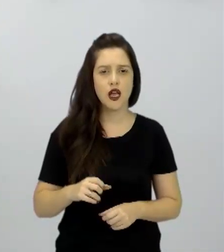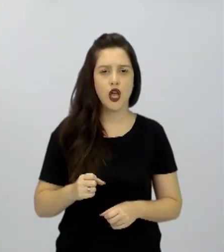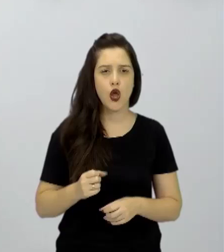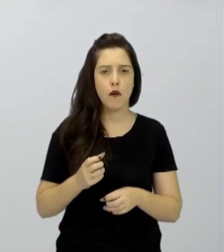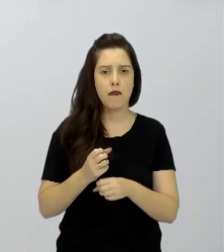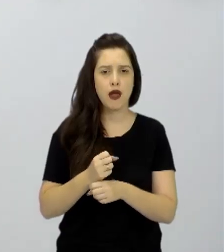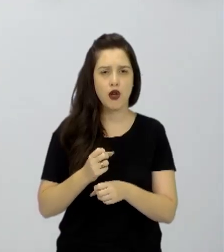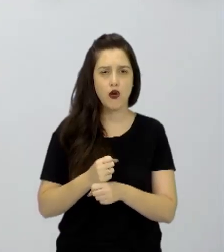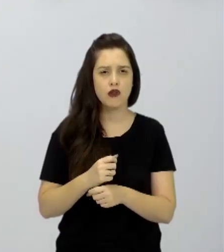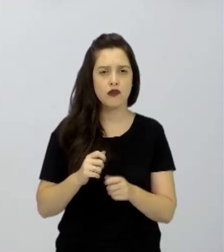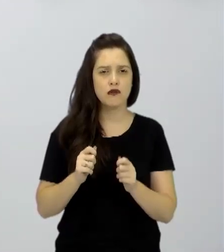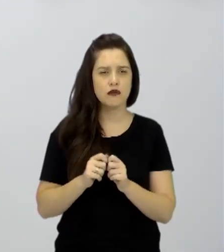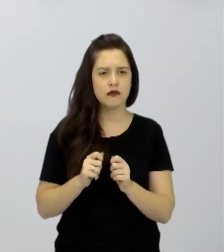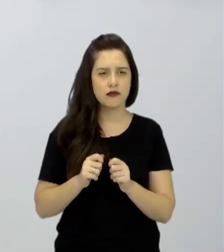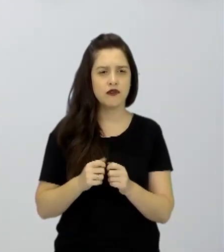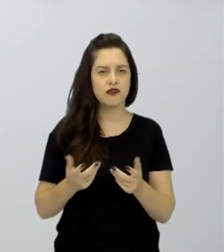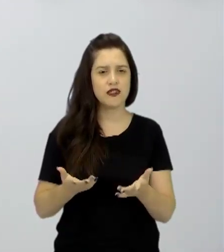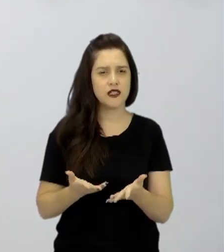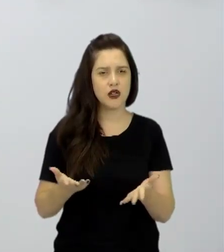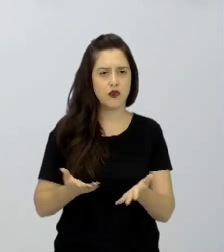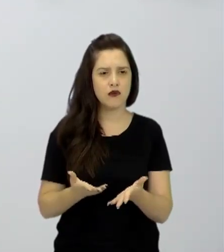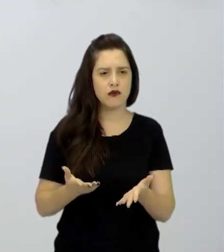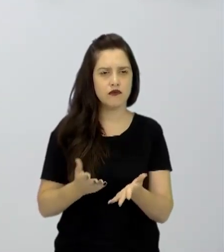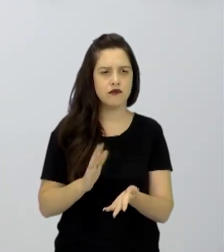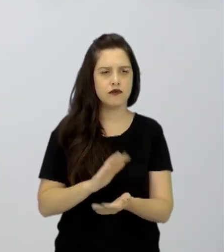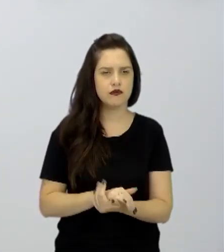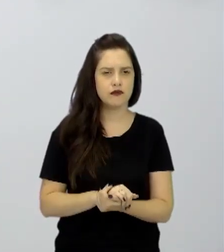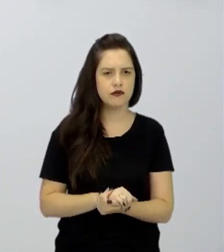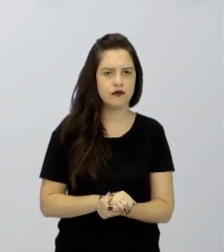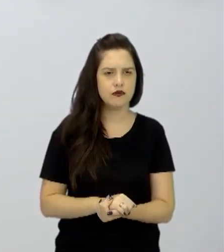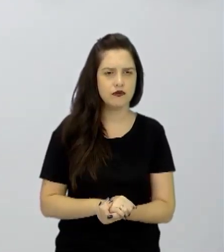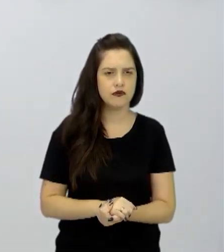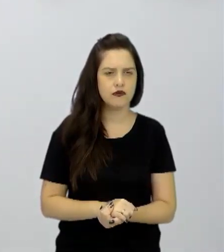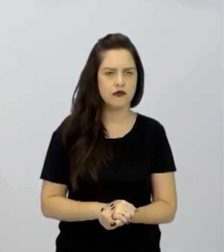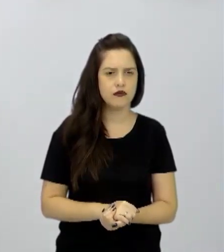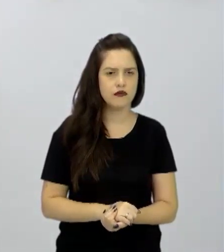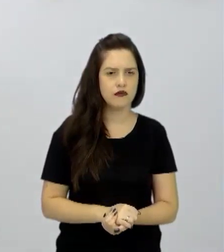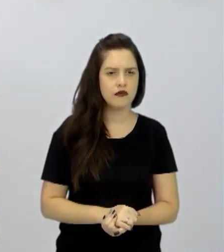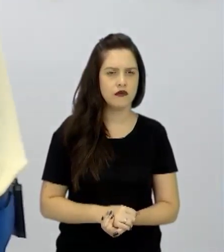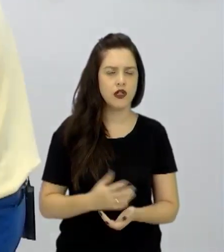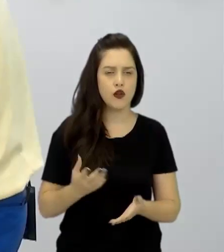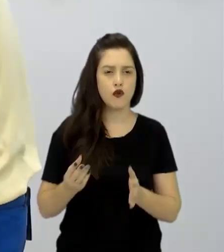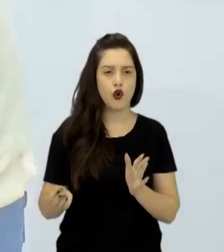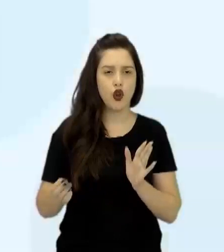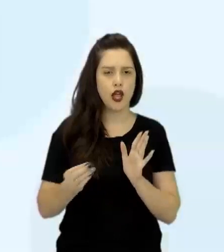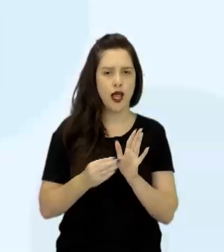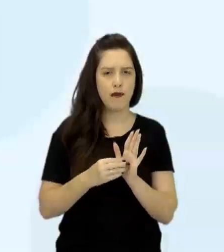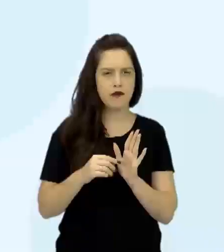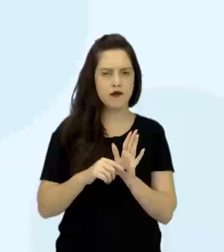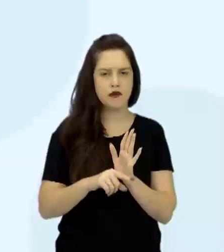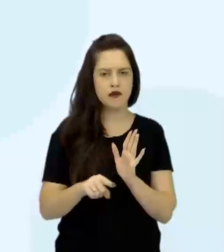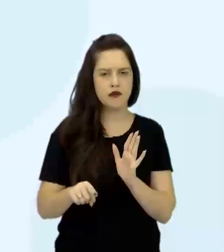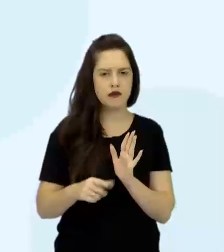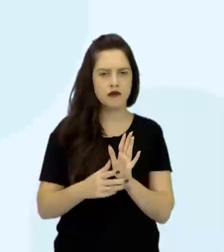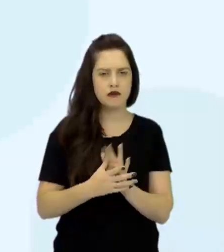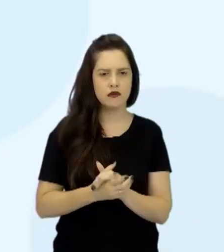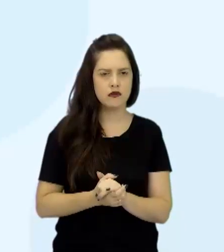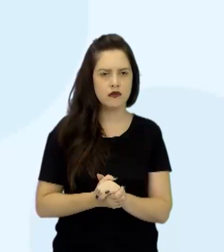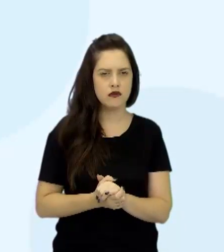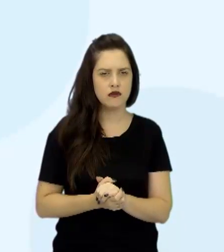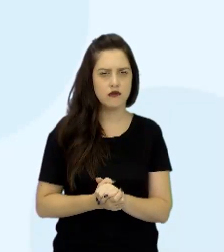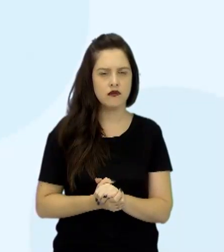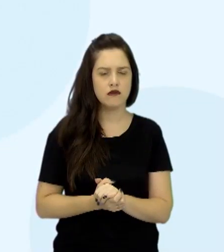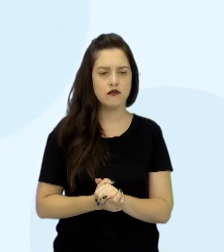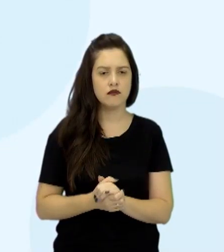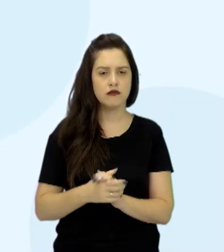extensa para eu estar fazendo agora. Então, eu já vou colocar para vocês que a conta